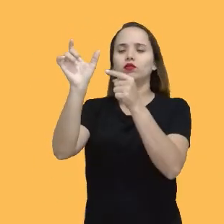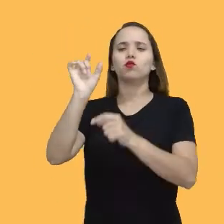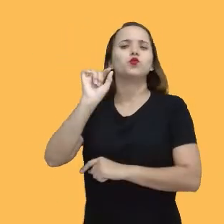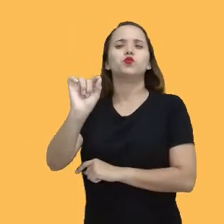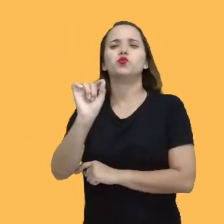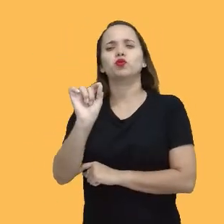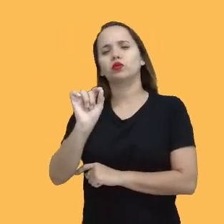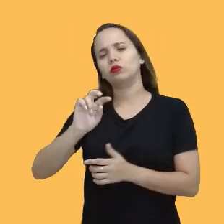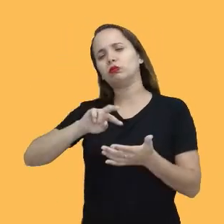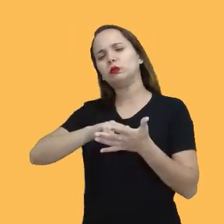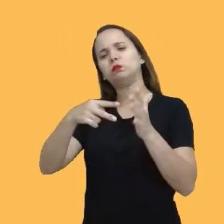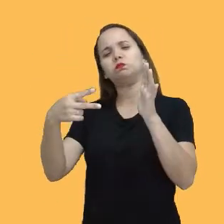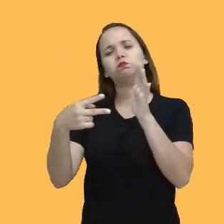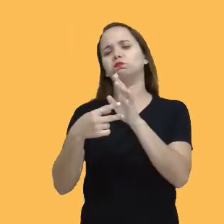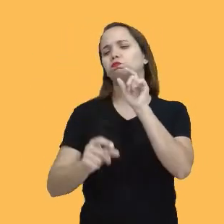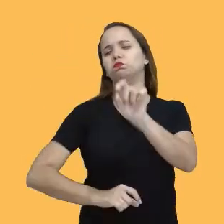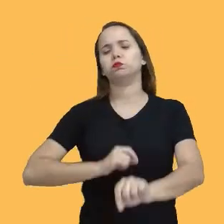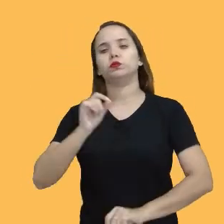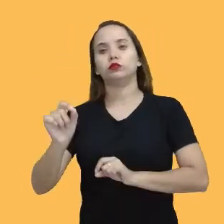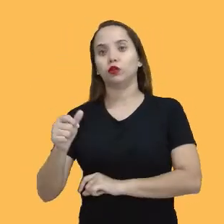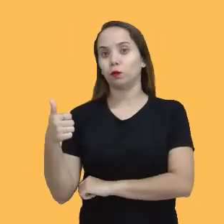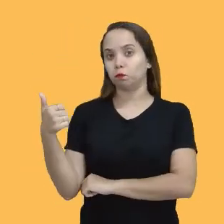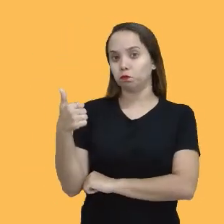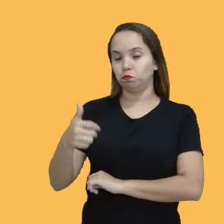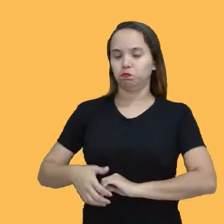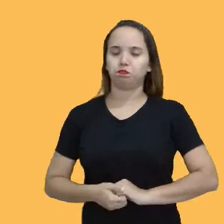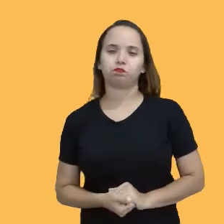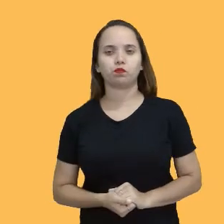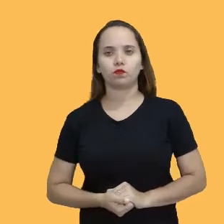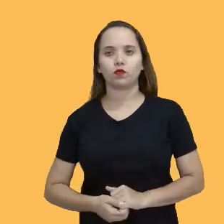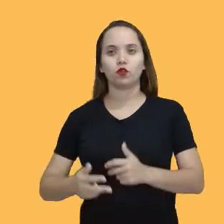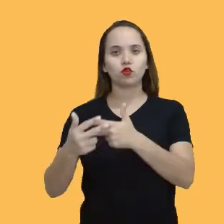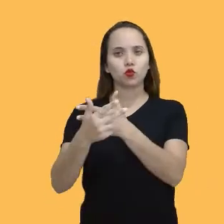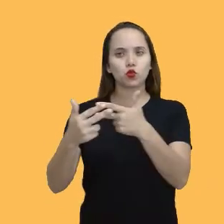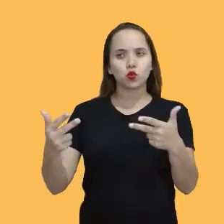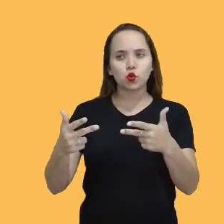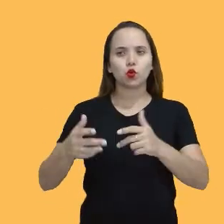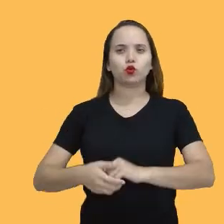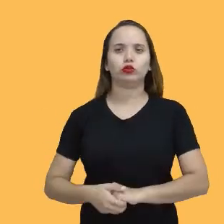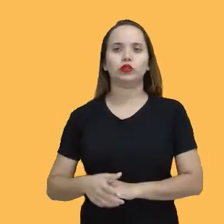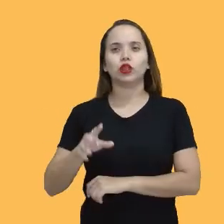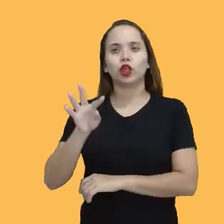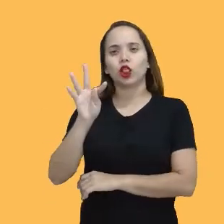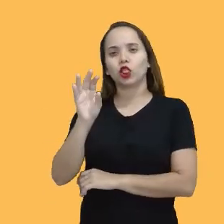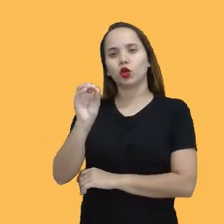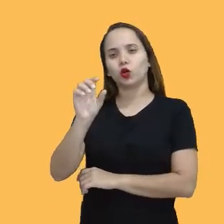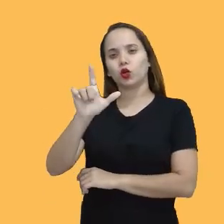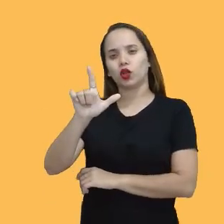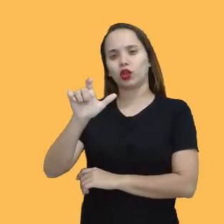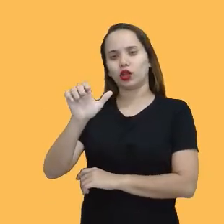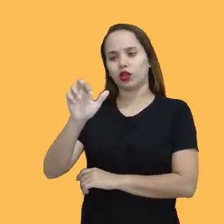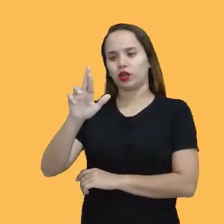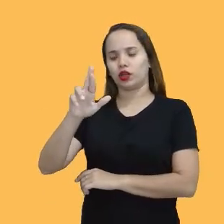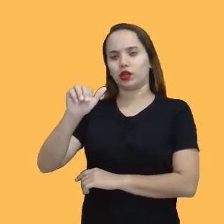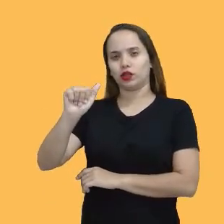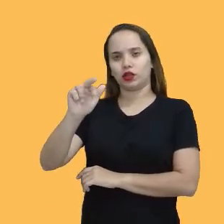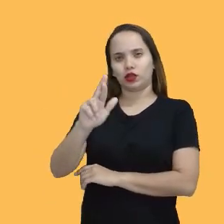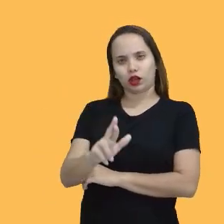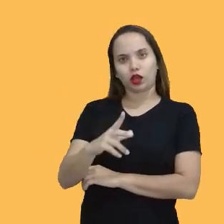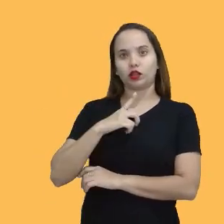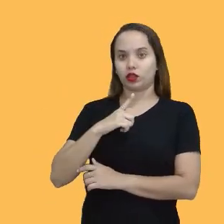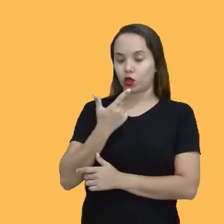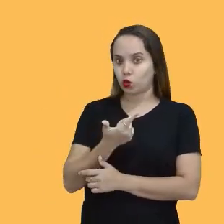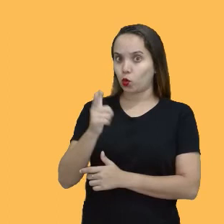que é tolerância. E tem lá, ato ou efeito de tolerar. E aí tem algumas palavrinhas novas